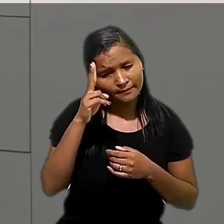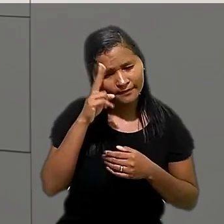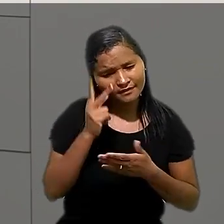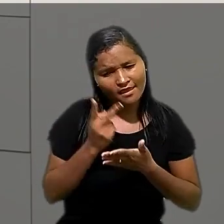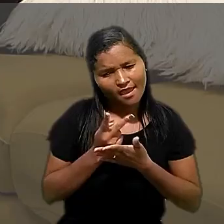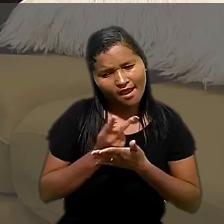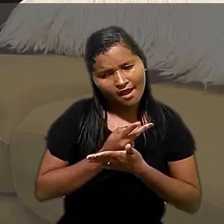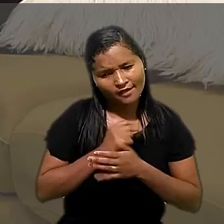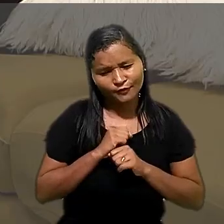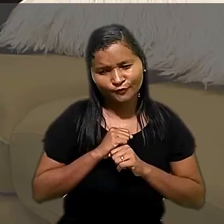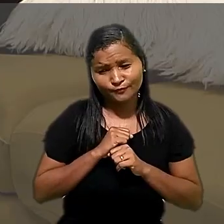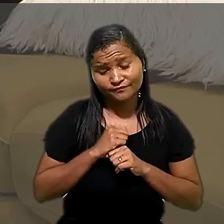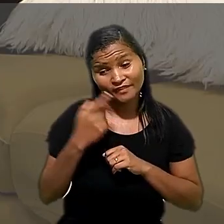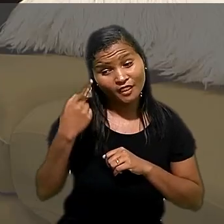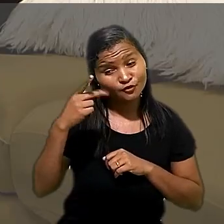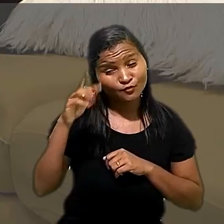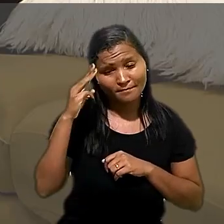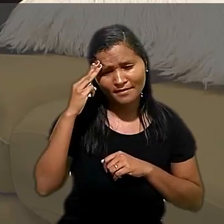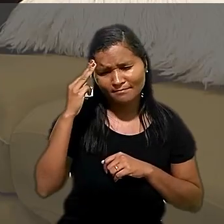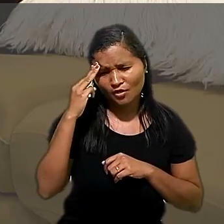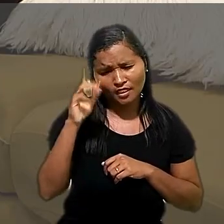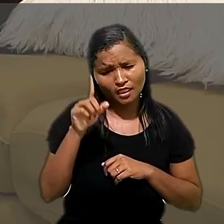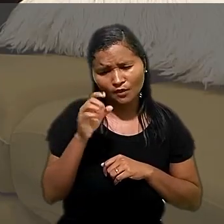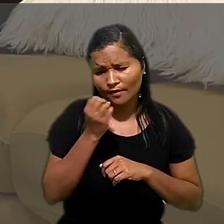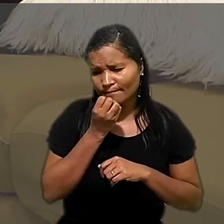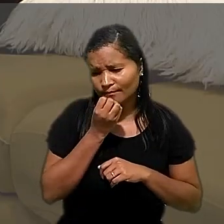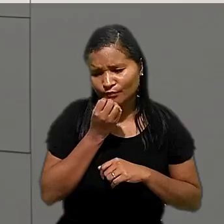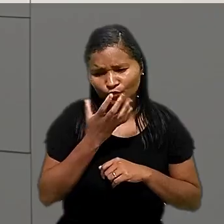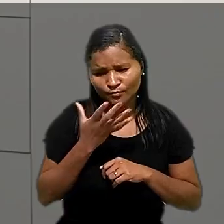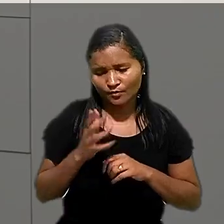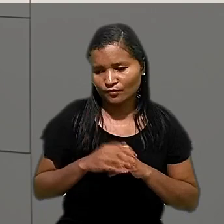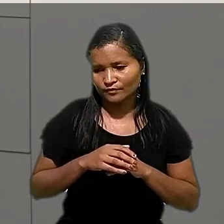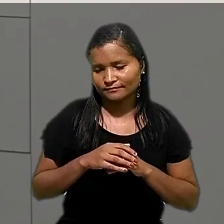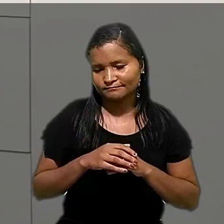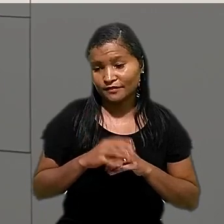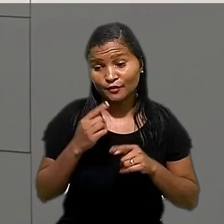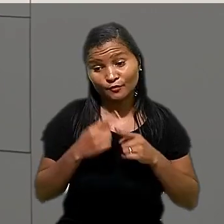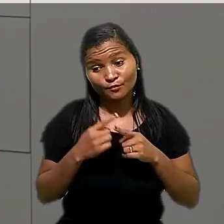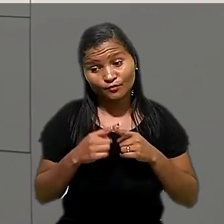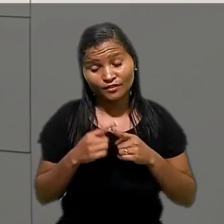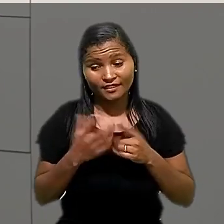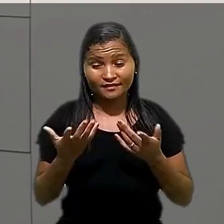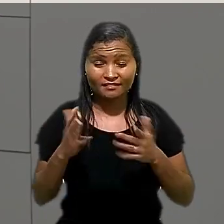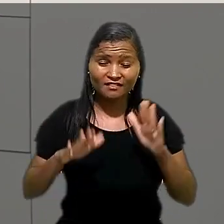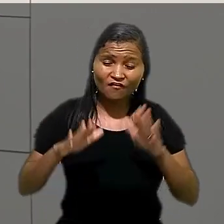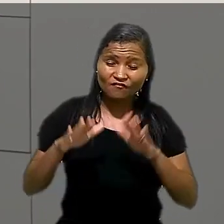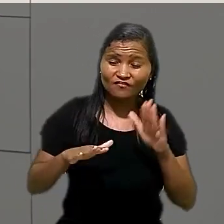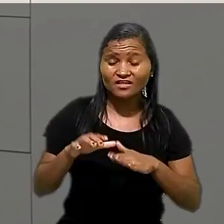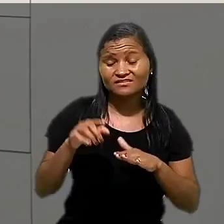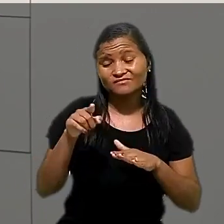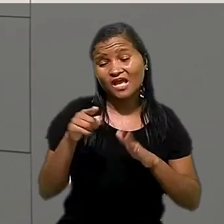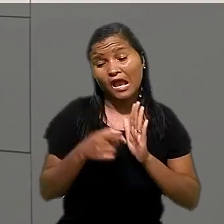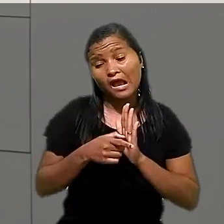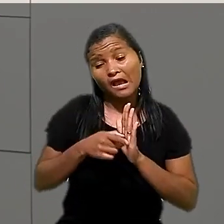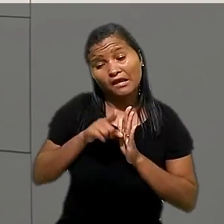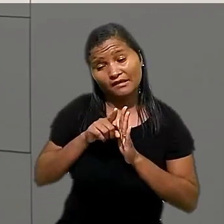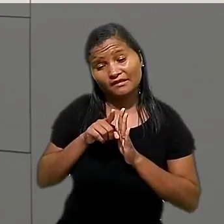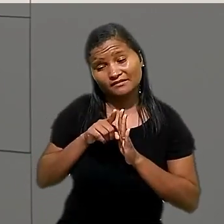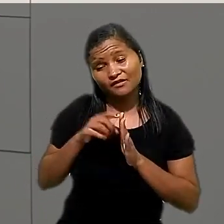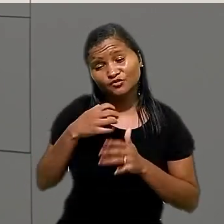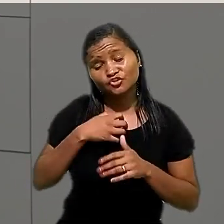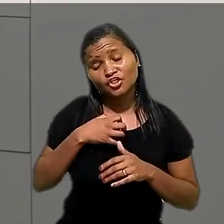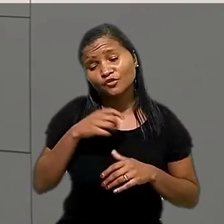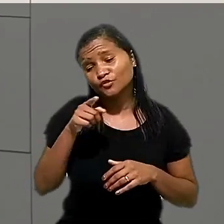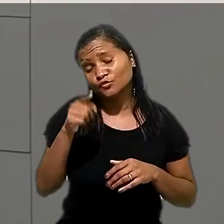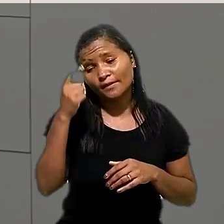lembrando errado porque sua memória ela não é muito boa porque assim talvez que você esteja precipitada